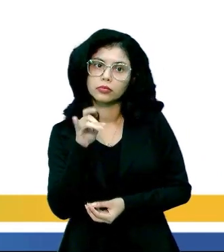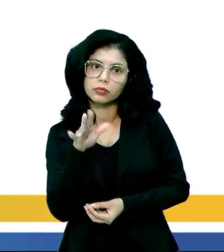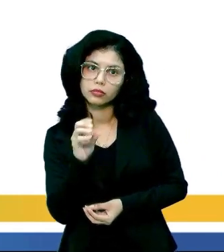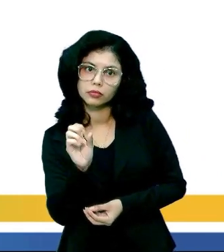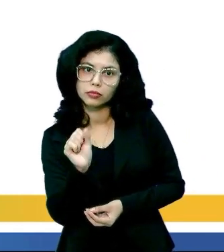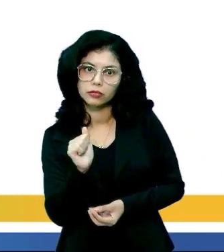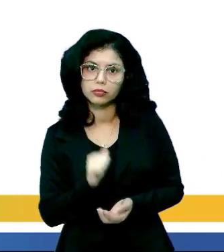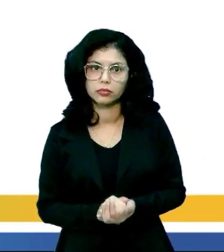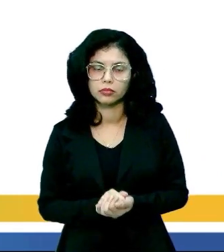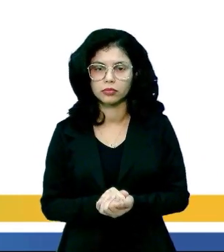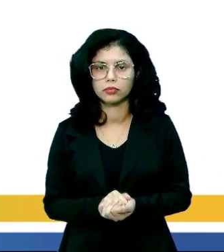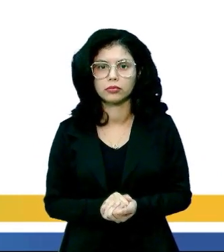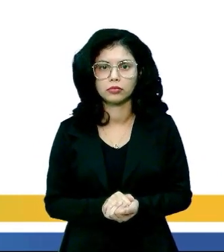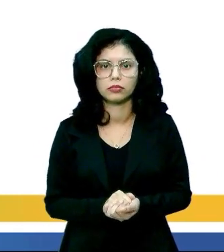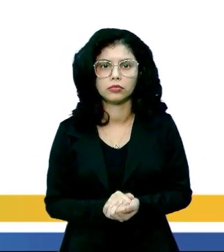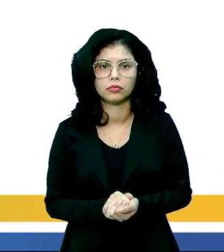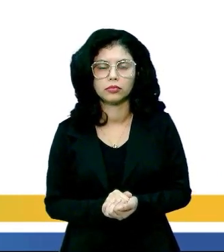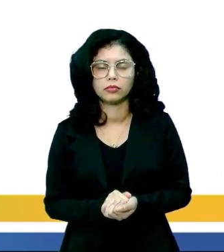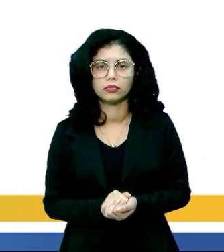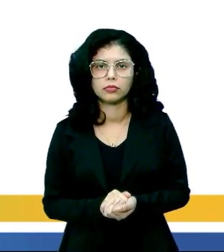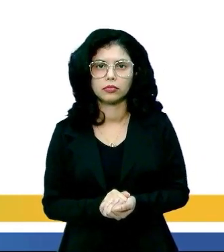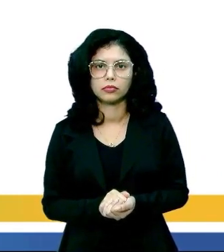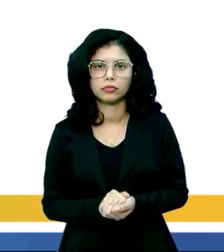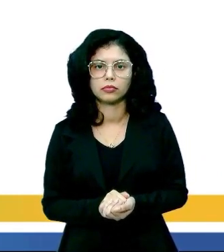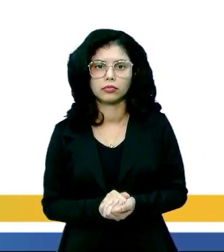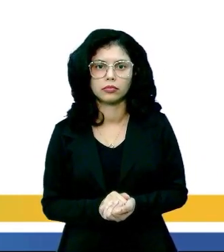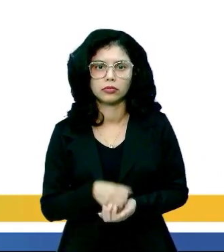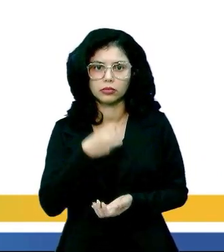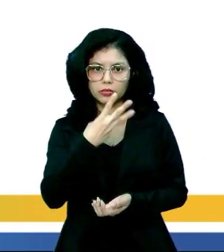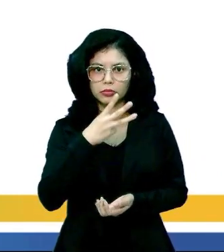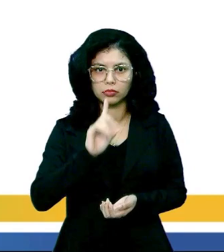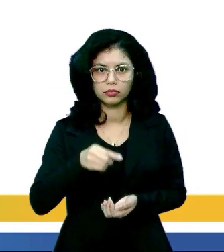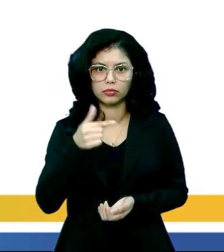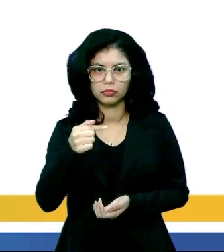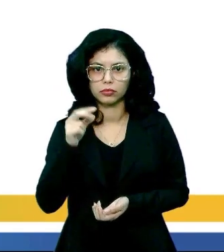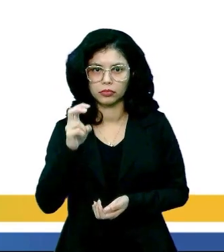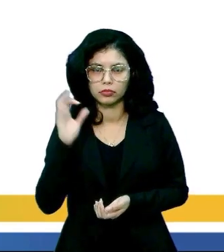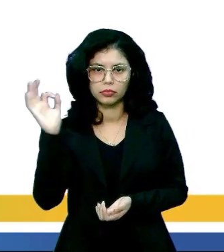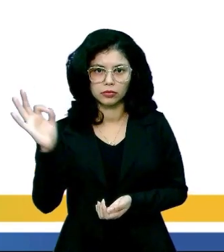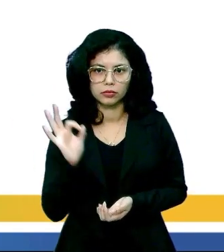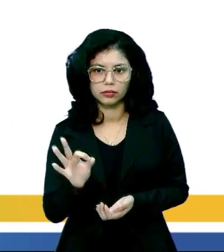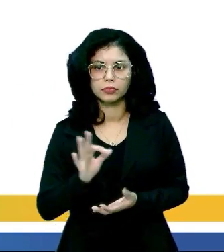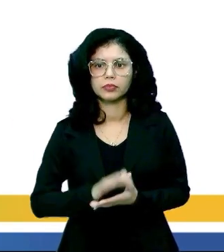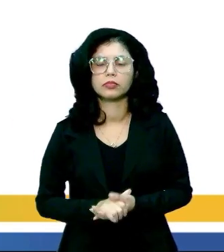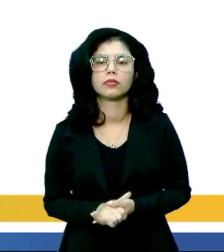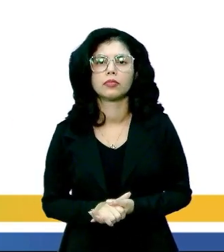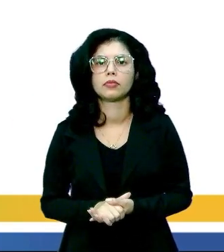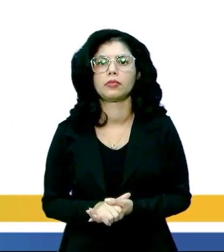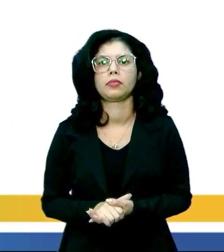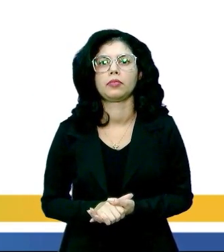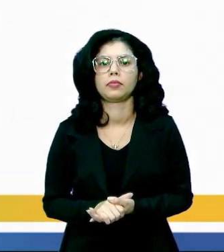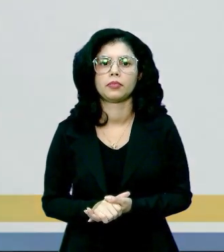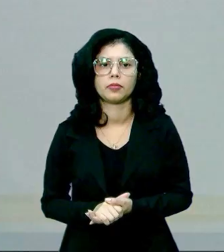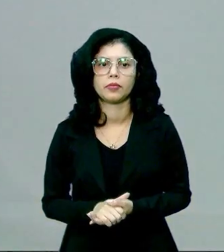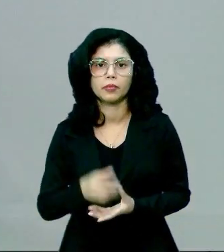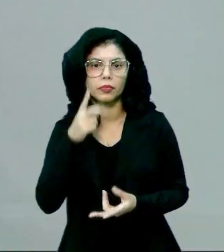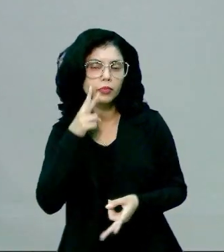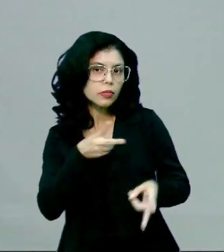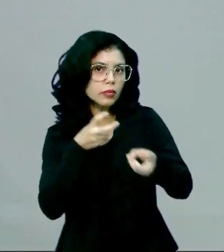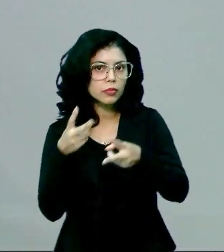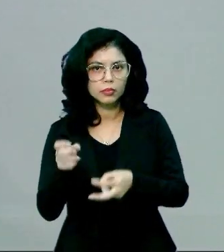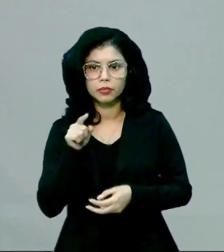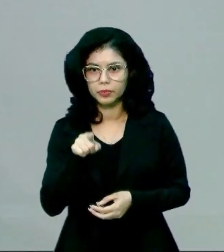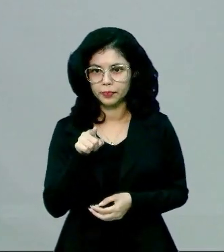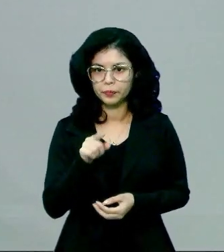obter 60 litros de leite com 3,75? Então, observaram